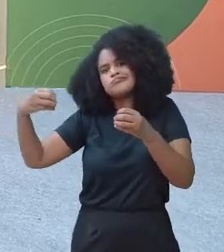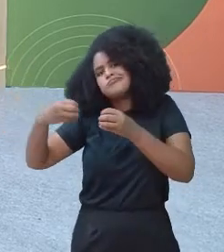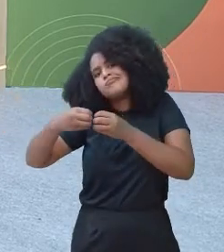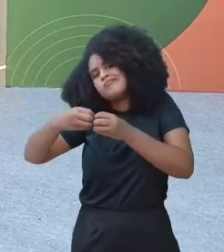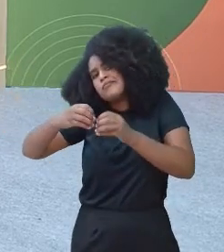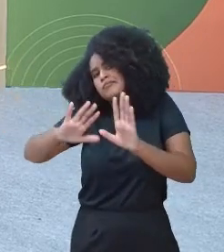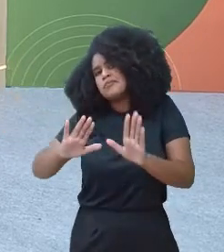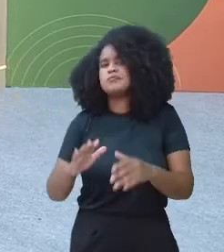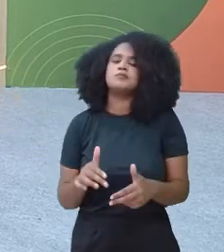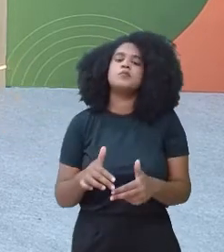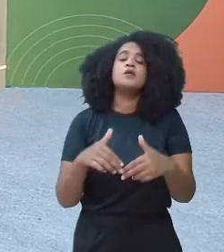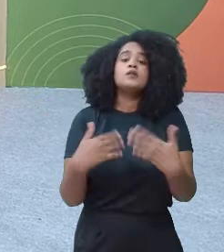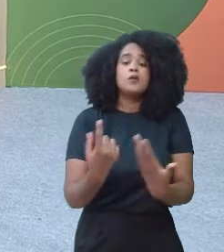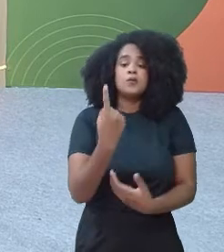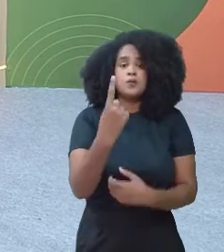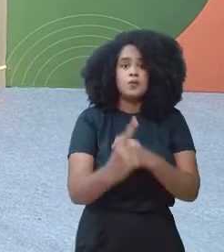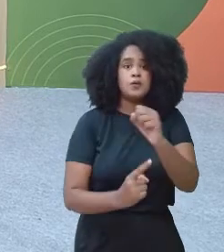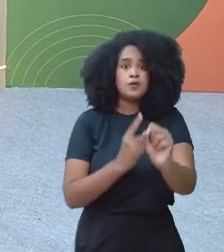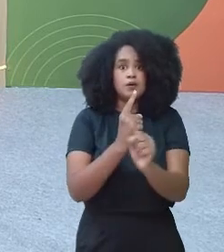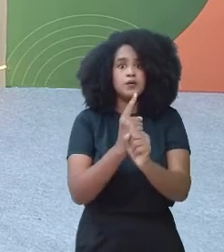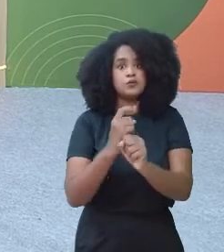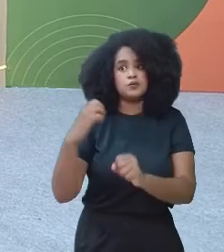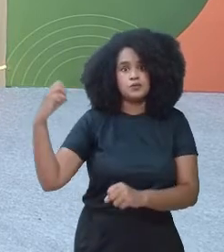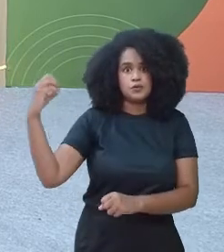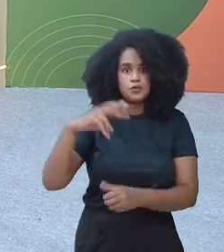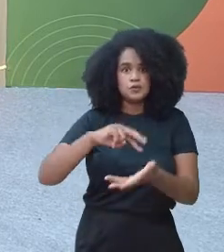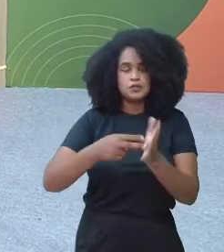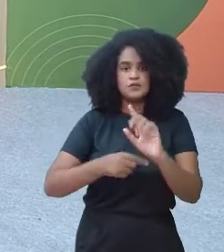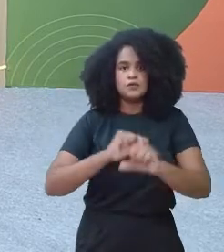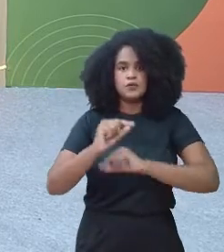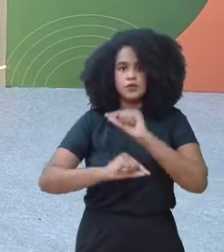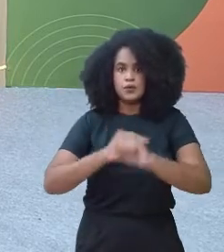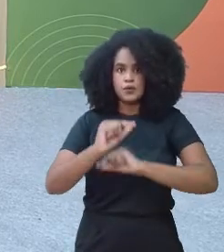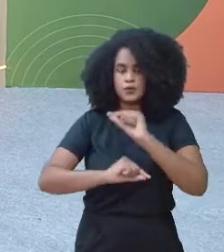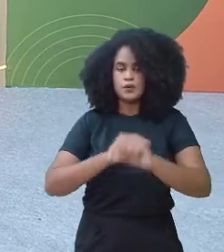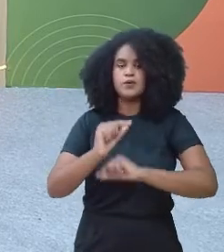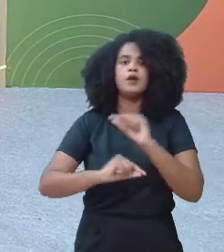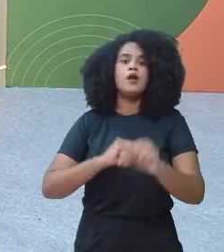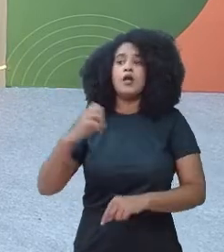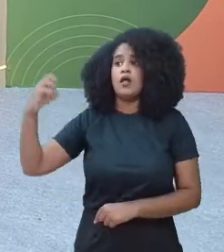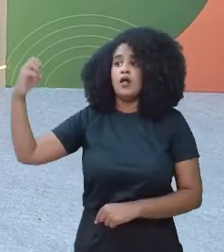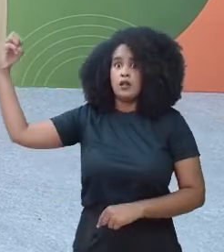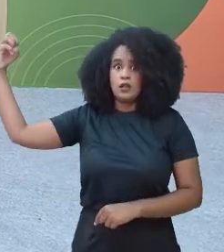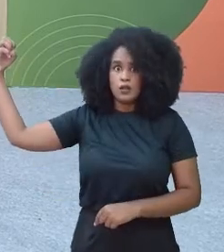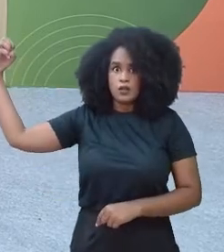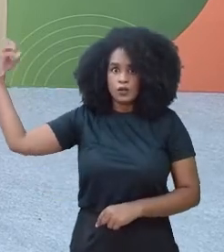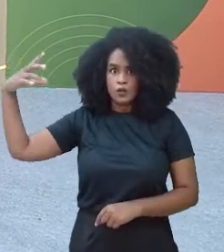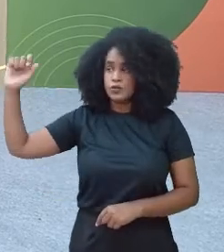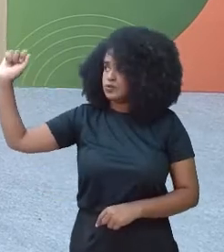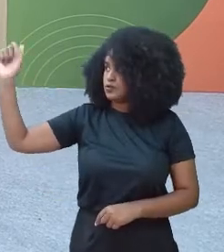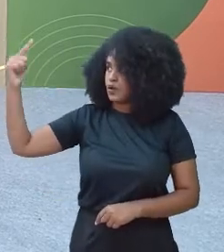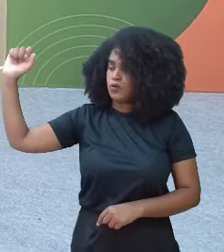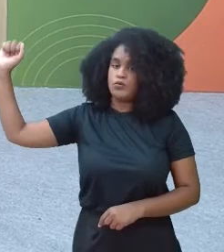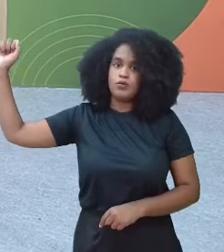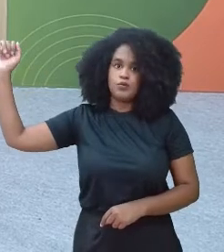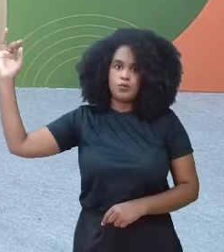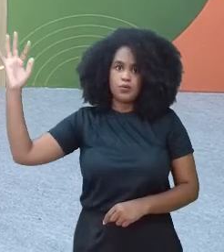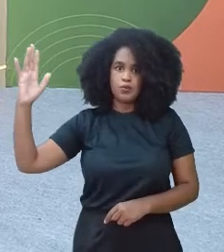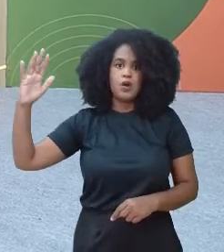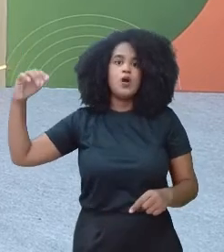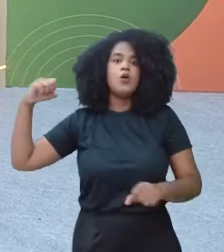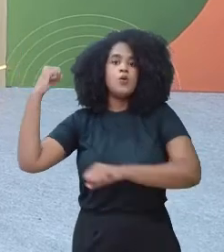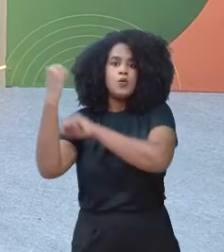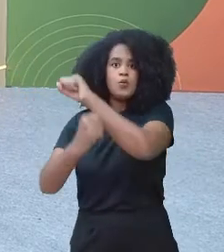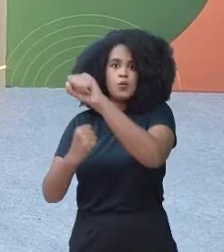um ano-luz seria a distância que a luz sai do Sol e percorre durante um ano. O nosso planeta está pertinho, porque ele não demora